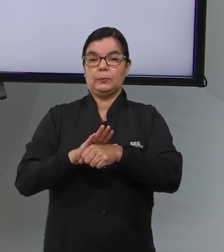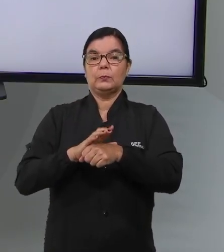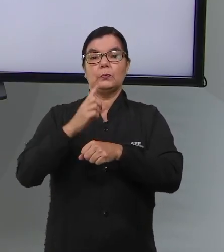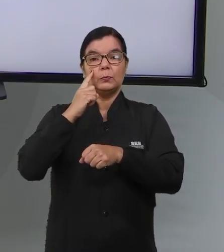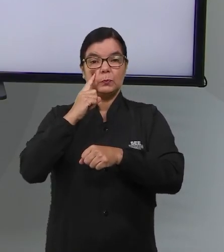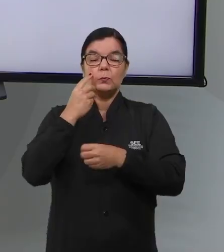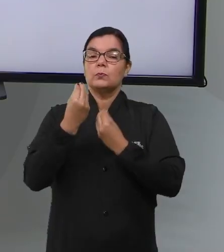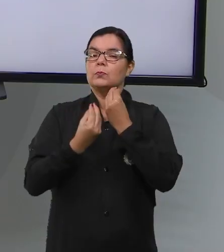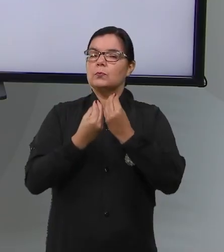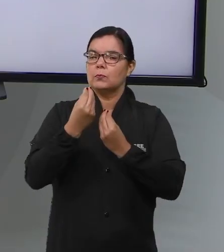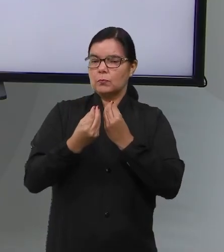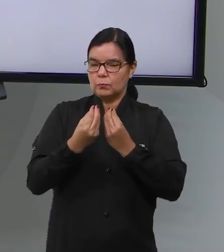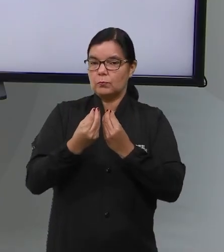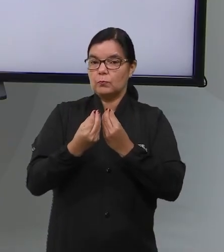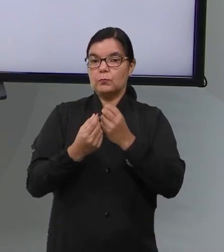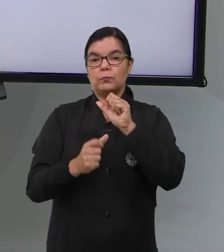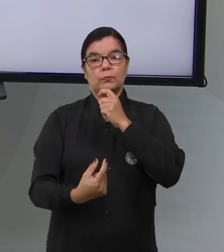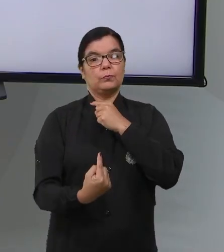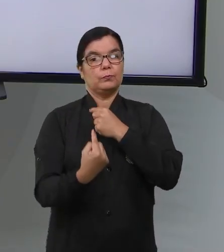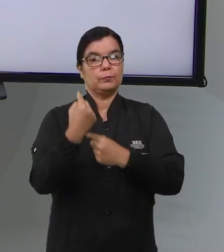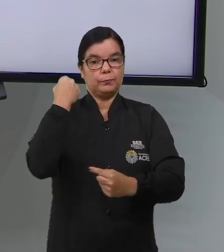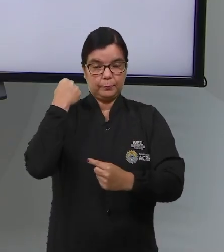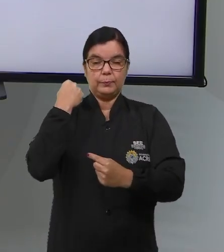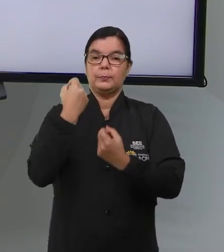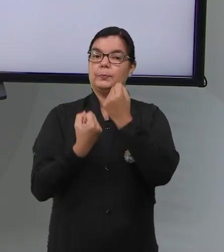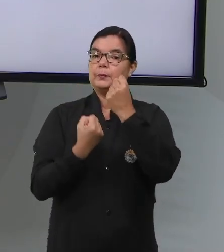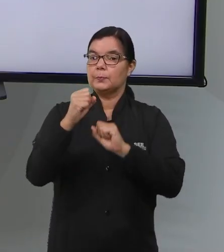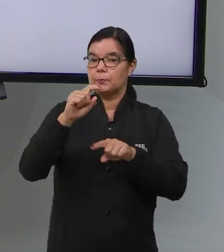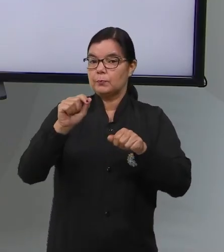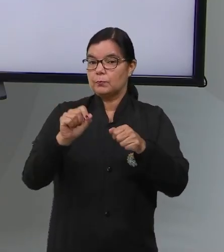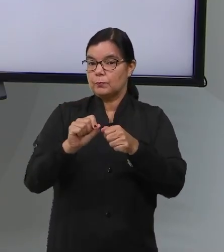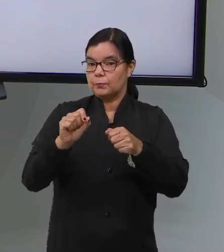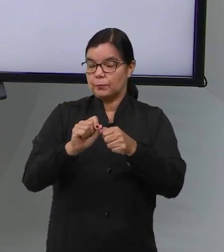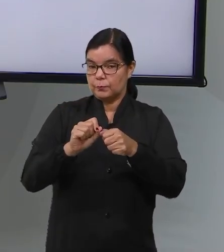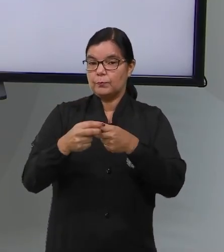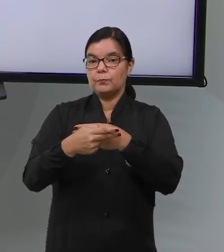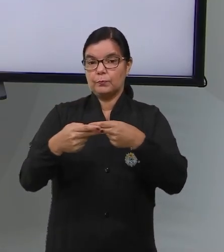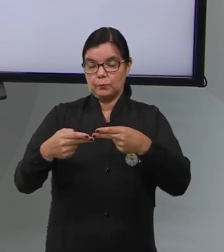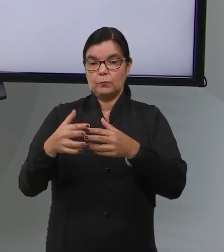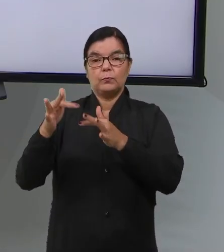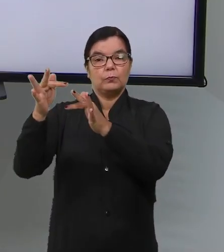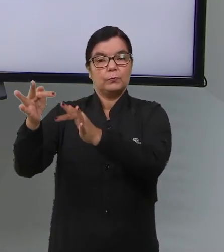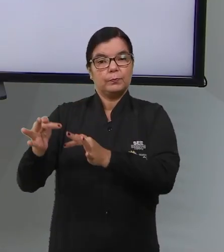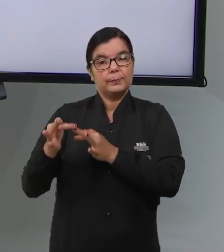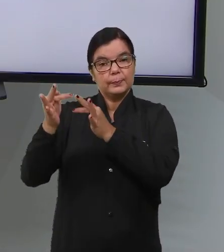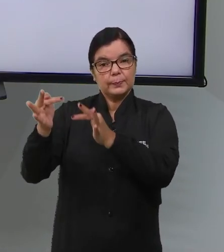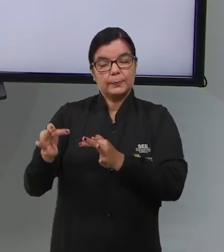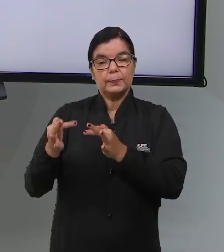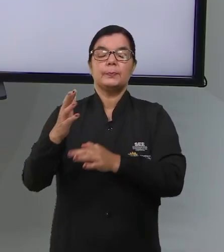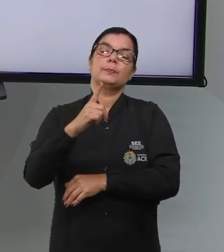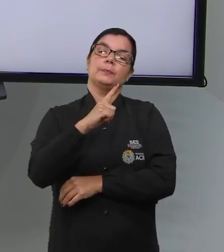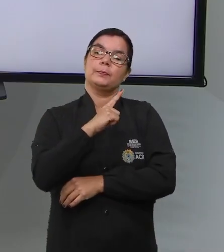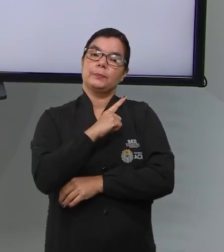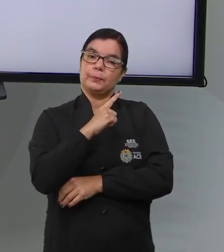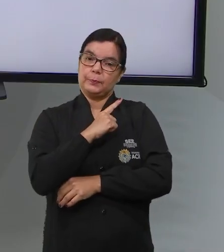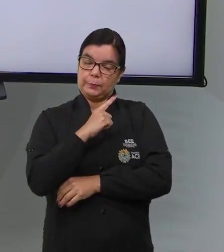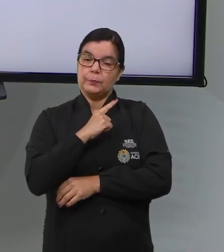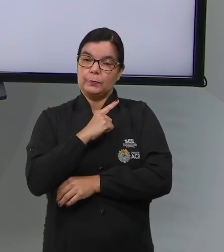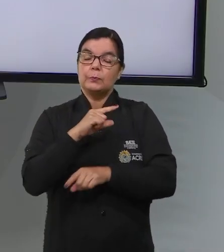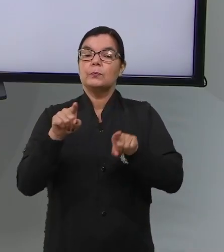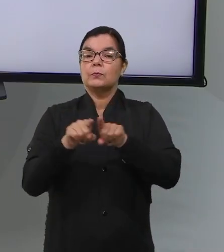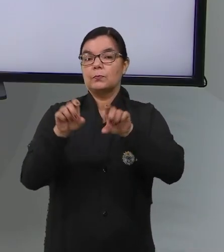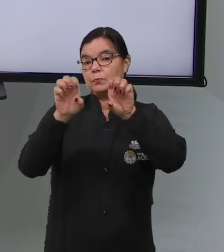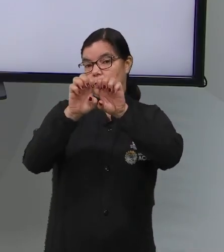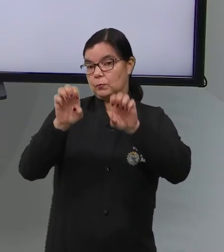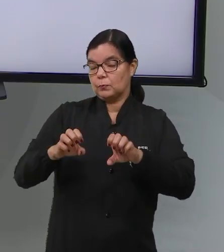dissolução do modo de produção anterior, que era o modo de produção feudal, que tinha a sua estrutura